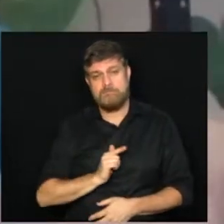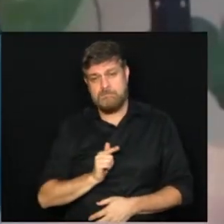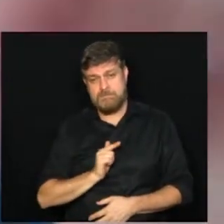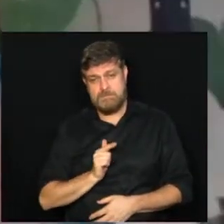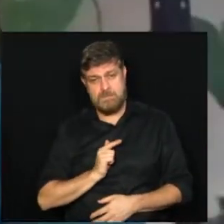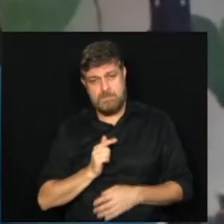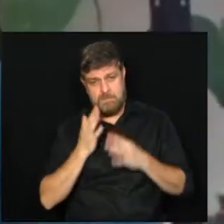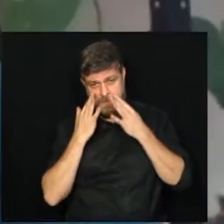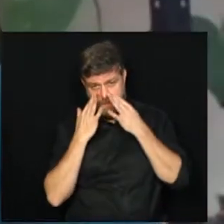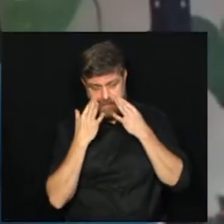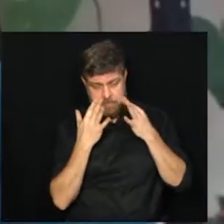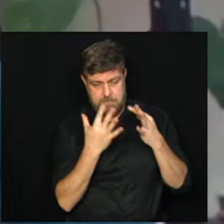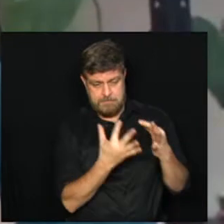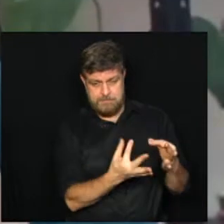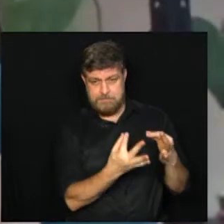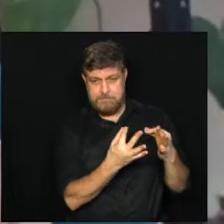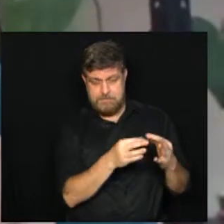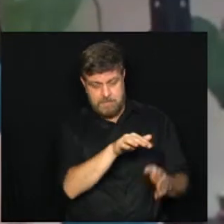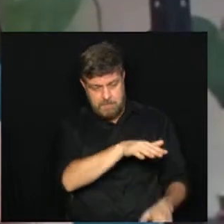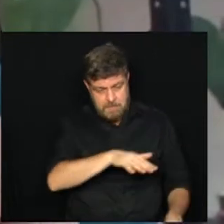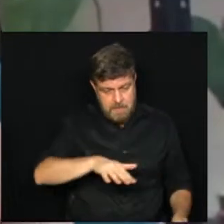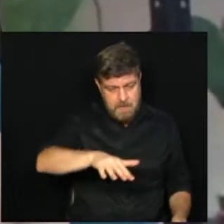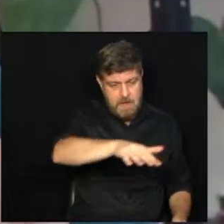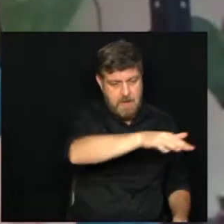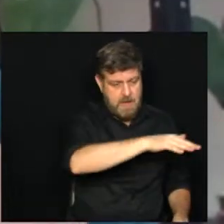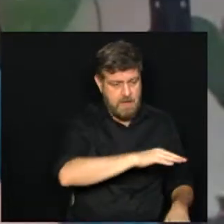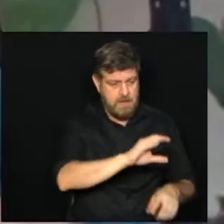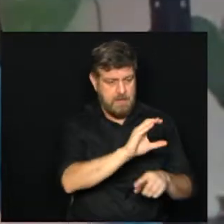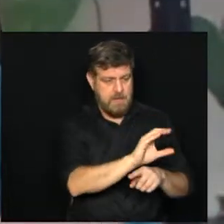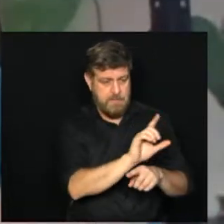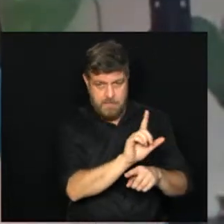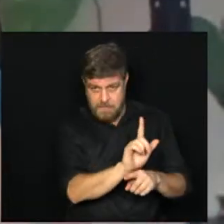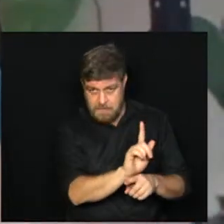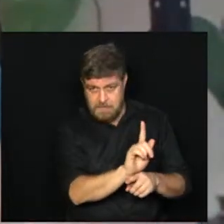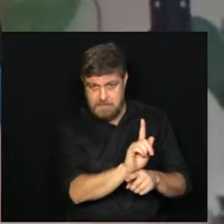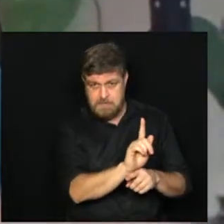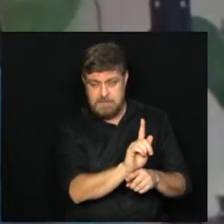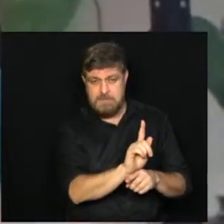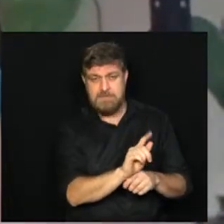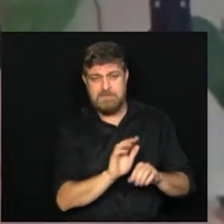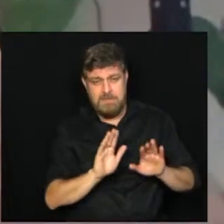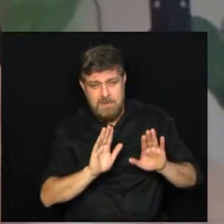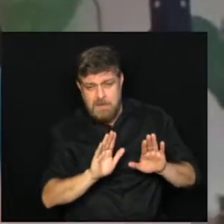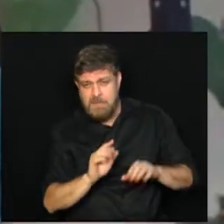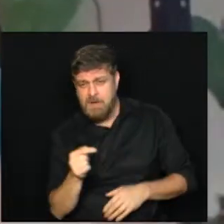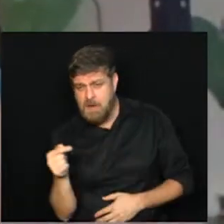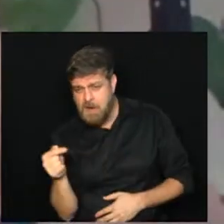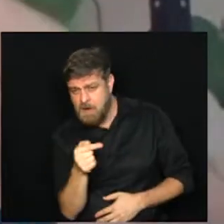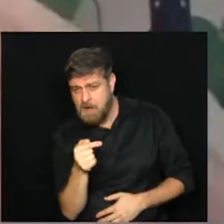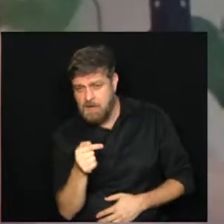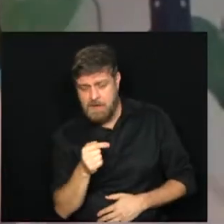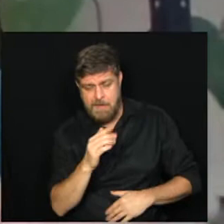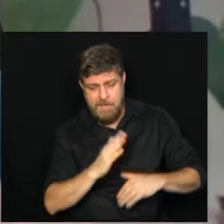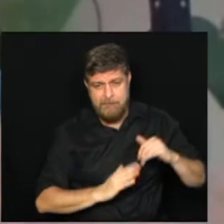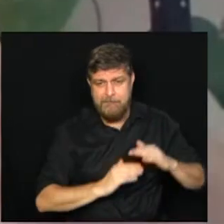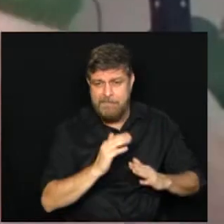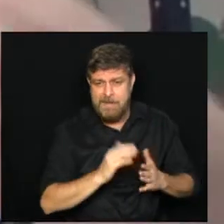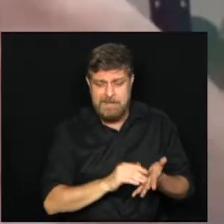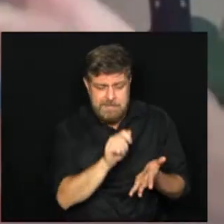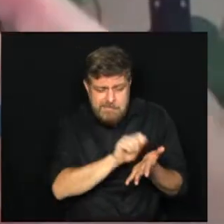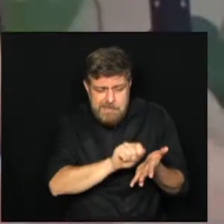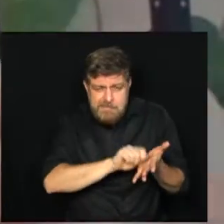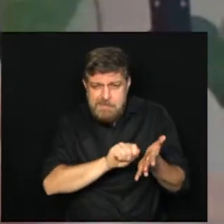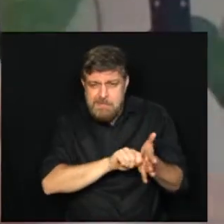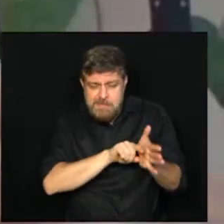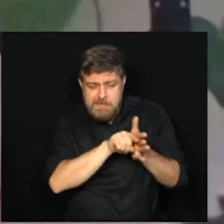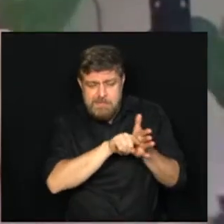olhar para o distrito do Campo Grande, muito daquilo que está sendo produzido, levantado